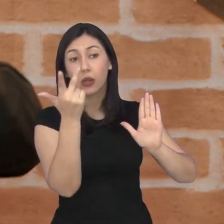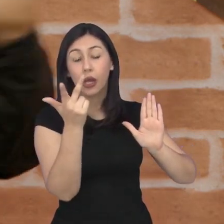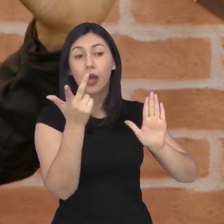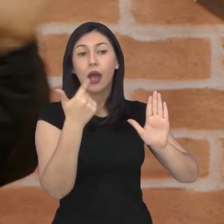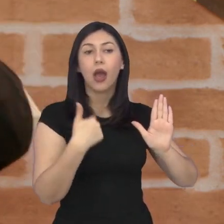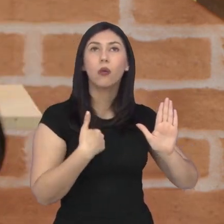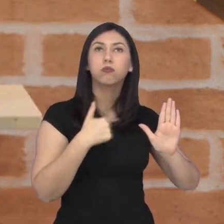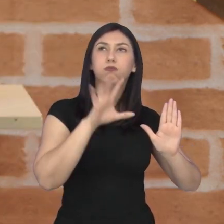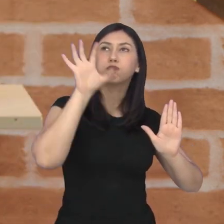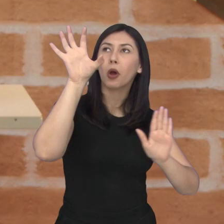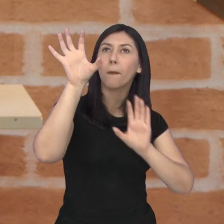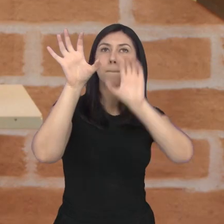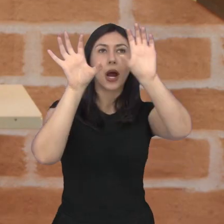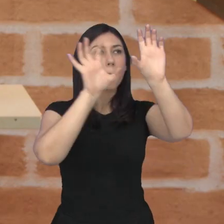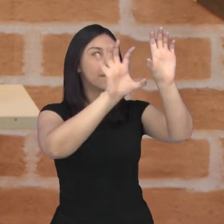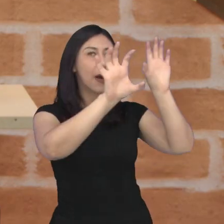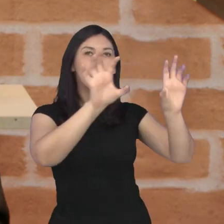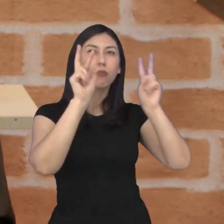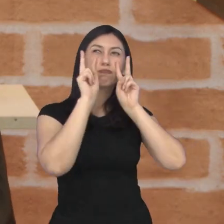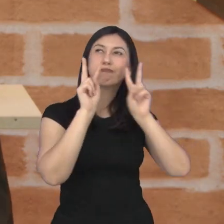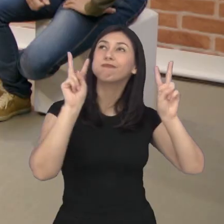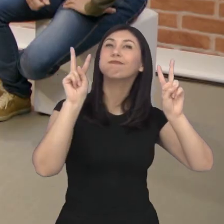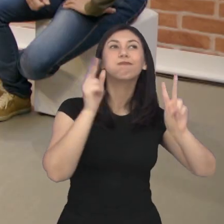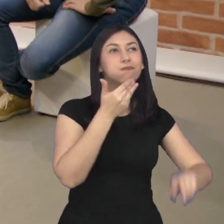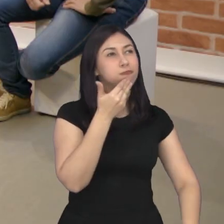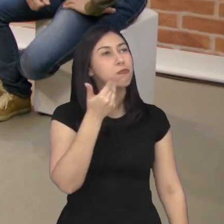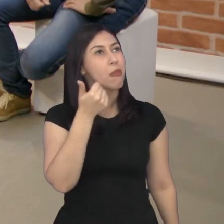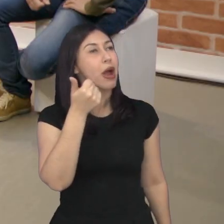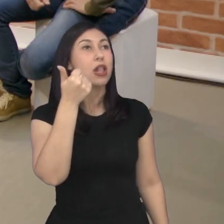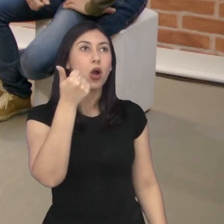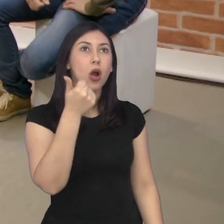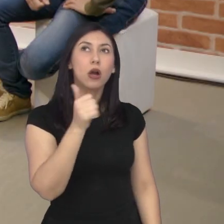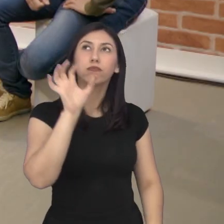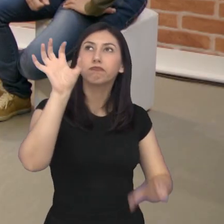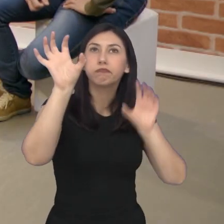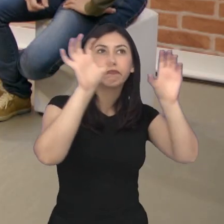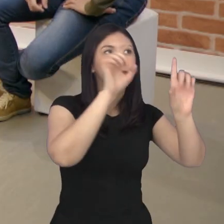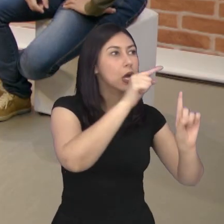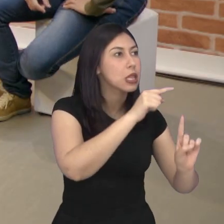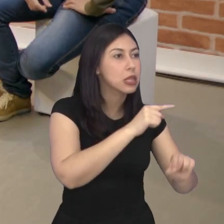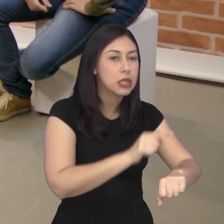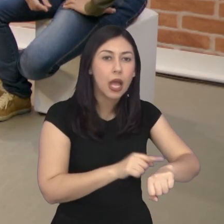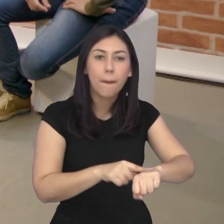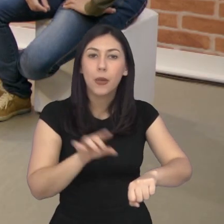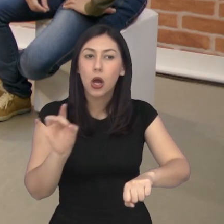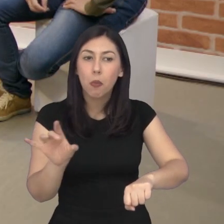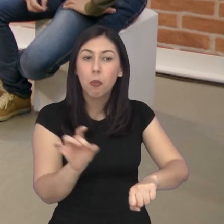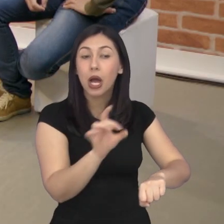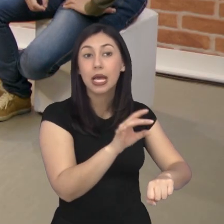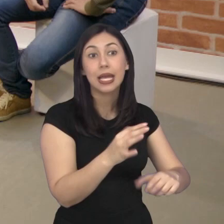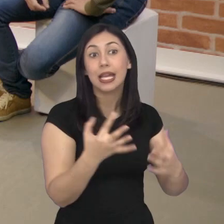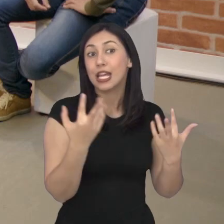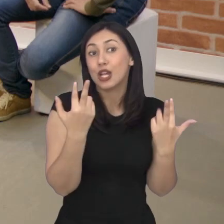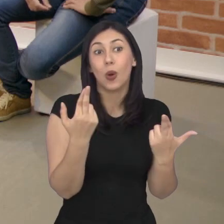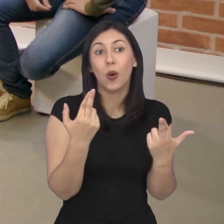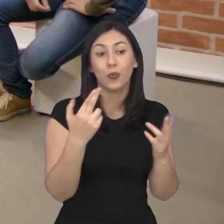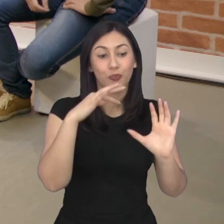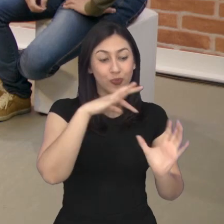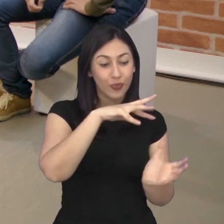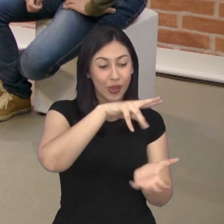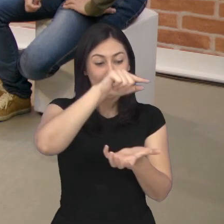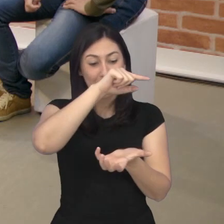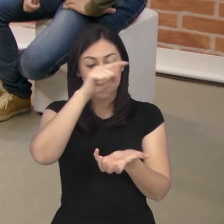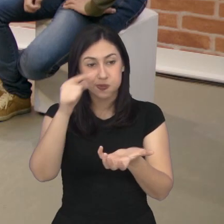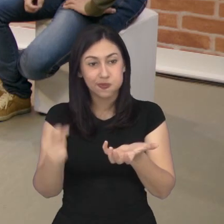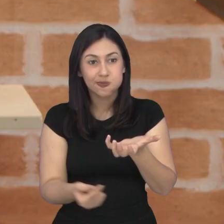então o organograma deixa atemporal, visual, né? E as coisas foram acontecendo cada uma no seu tempo. Por exemplo, a Antártida, que eu estava nos